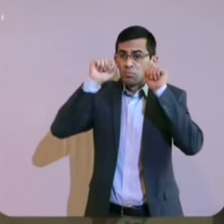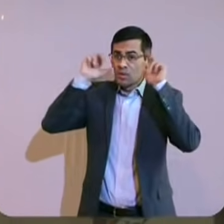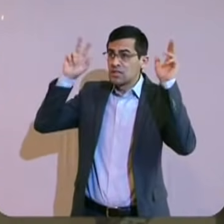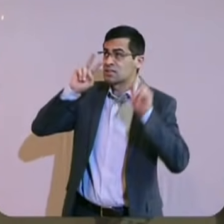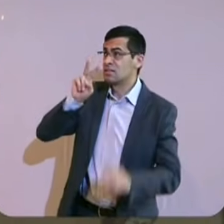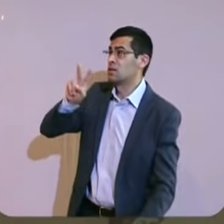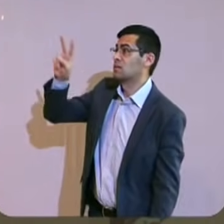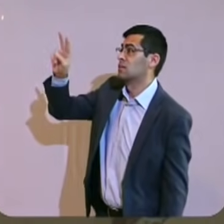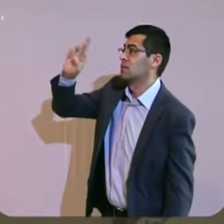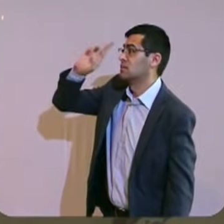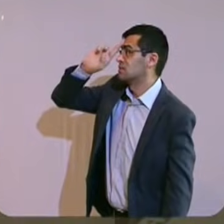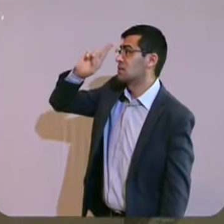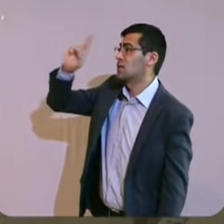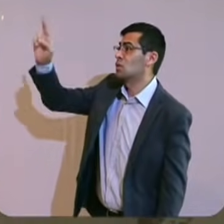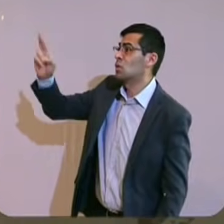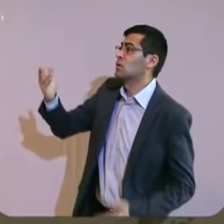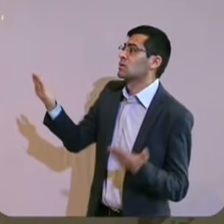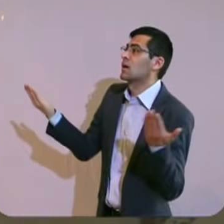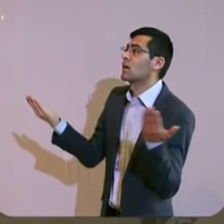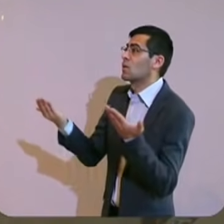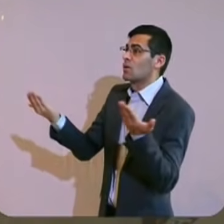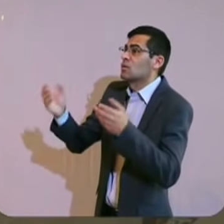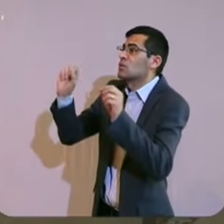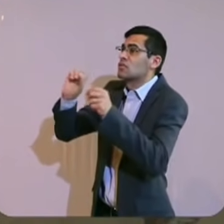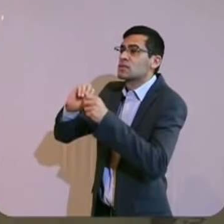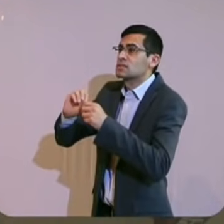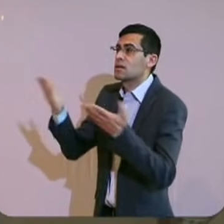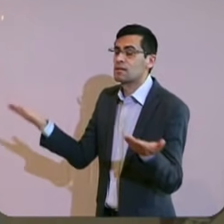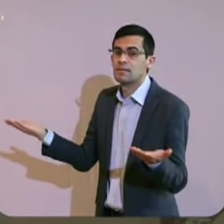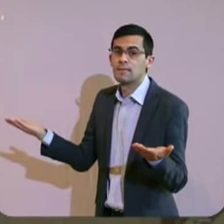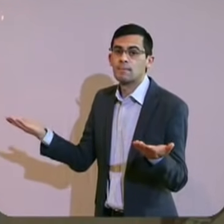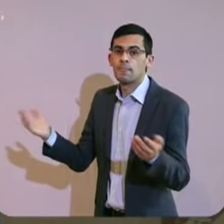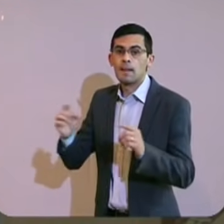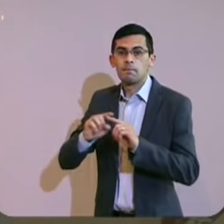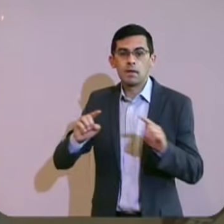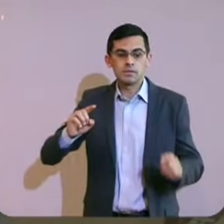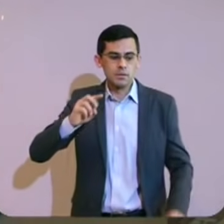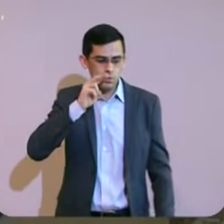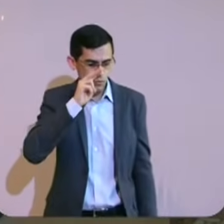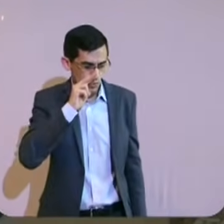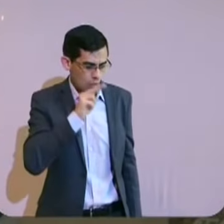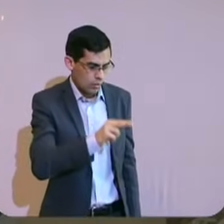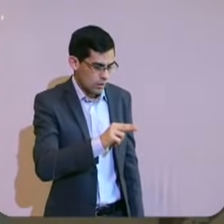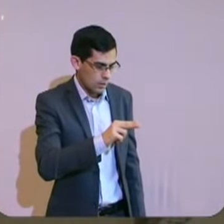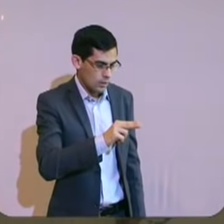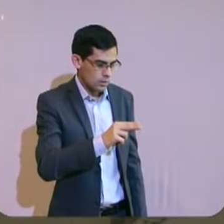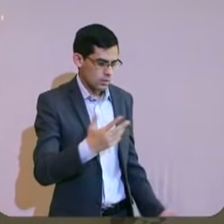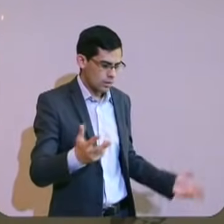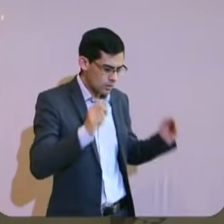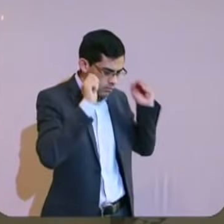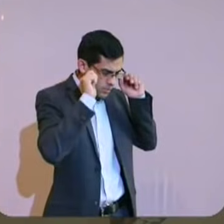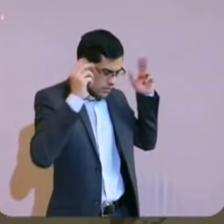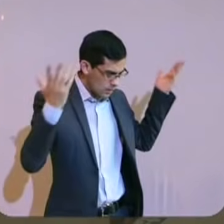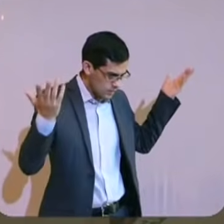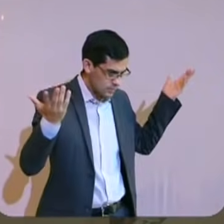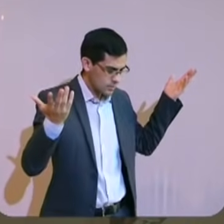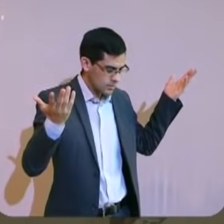dizer, Senhor, e agora? E aí Deus olha para ele e fala assim, ô Moisés,